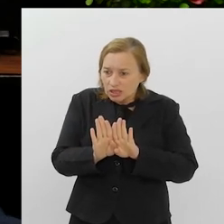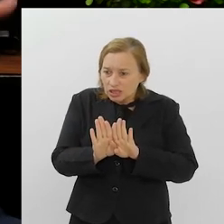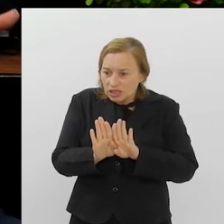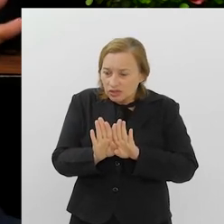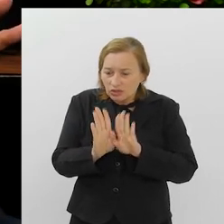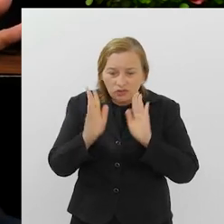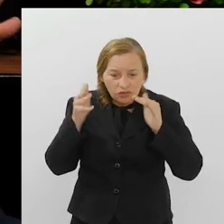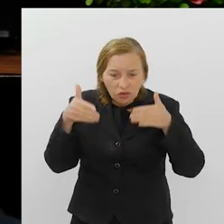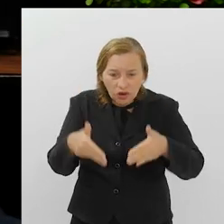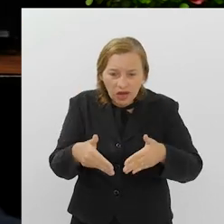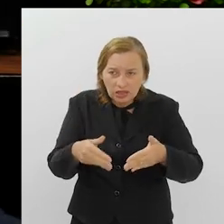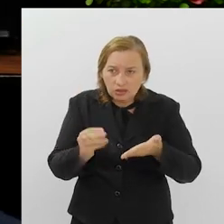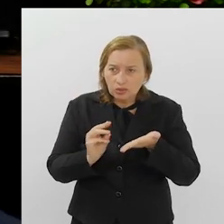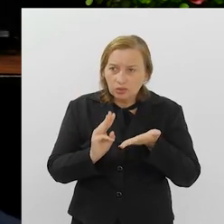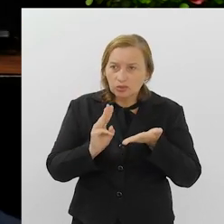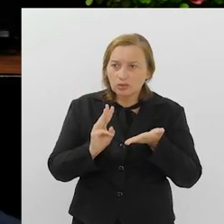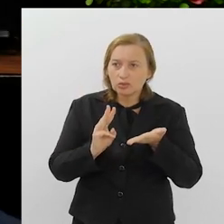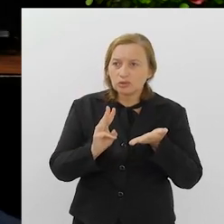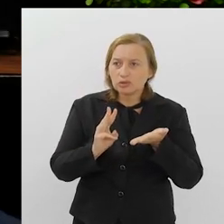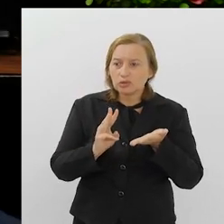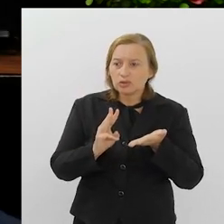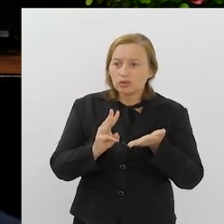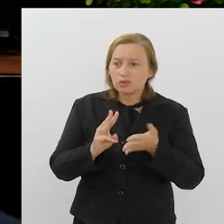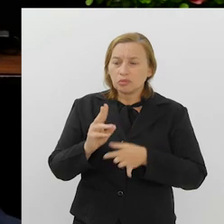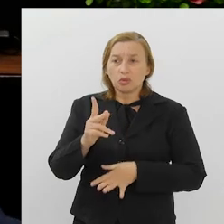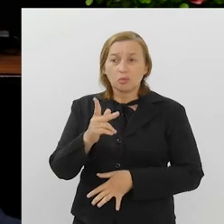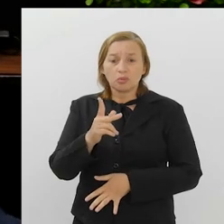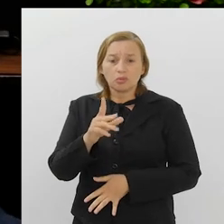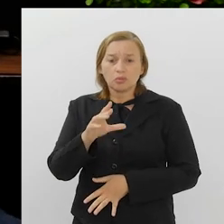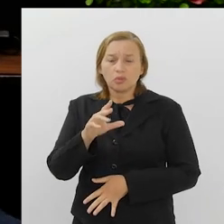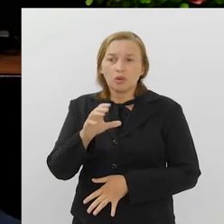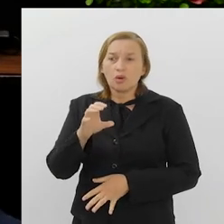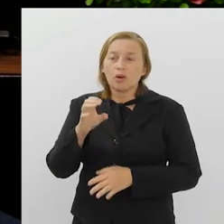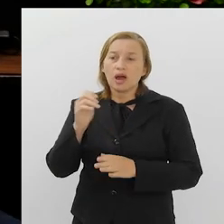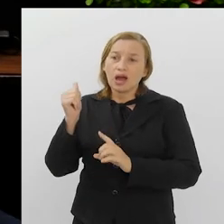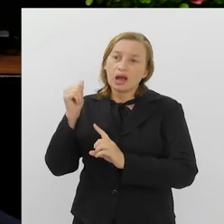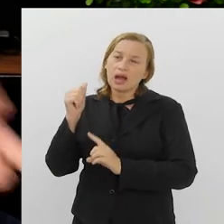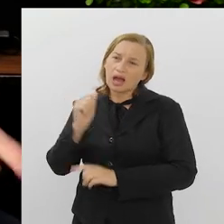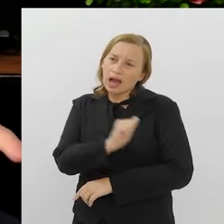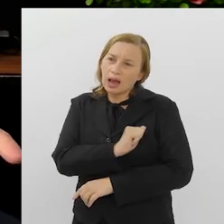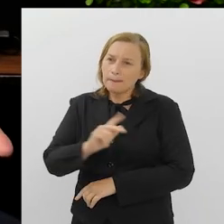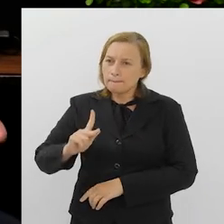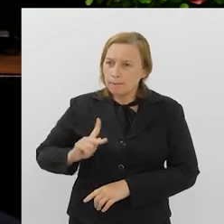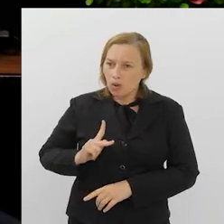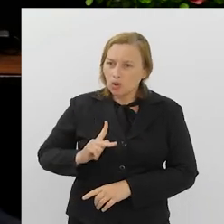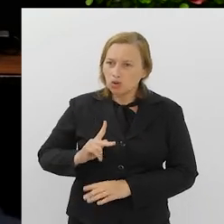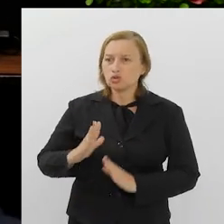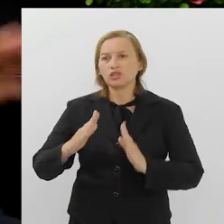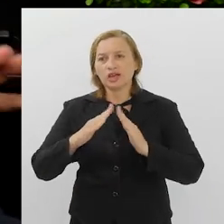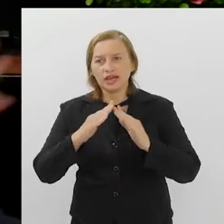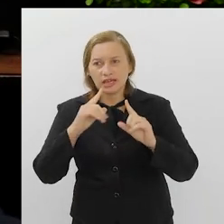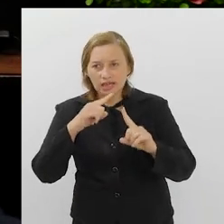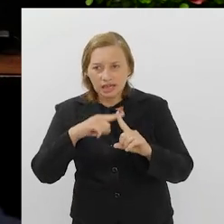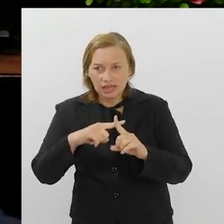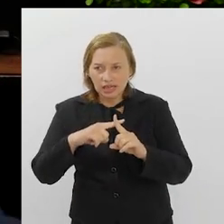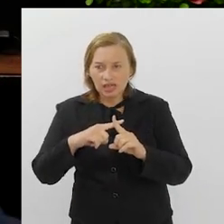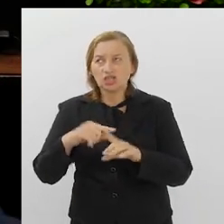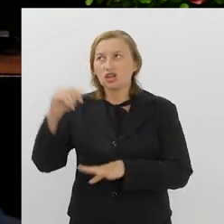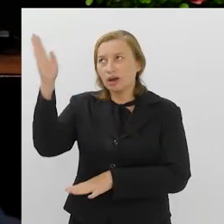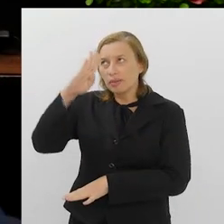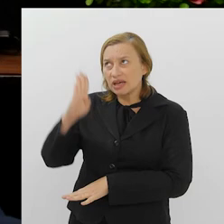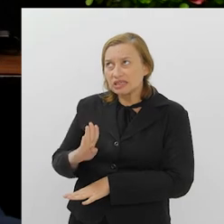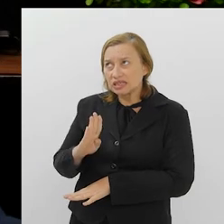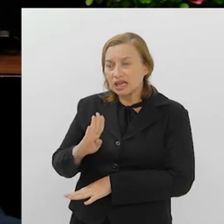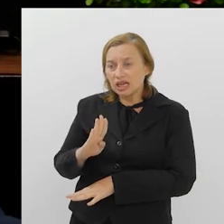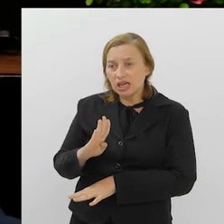é dedicado por um um Élder da igreja que nós chamamos de um apóstolo que vem pode ser o